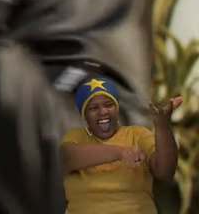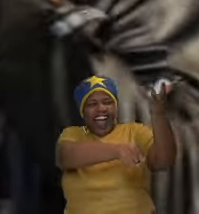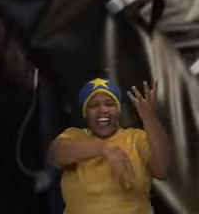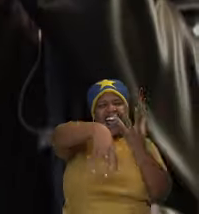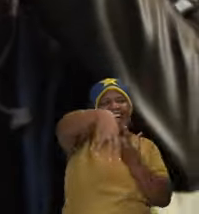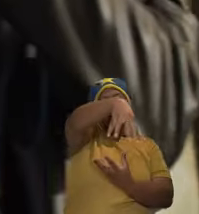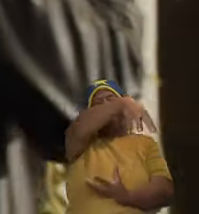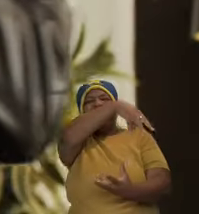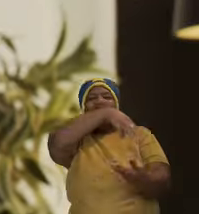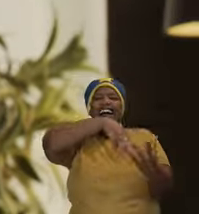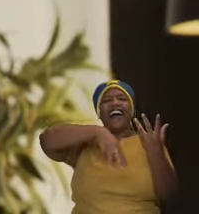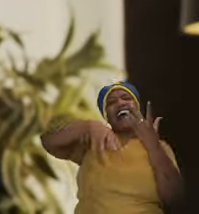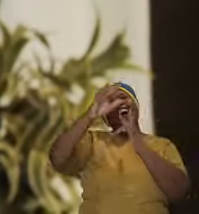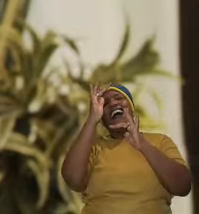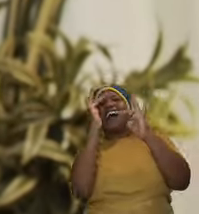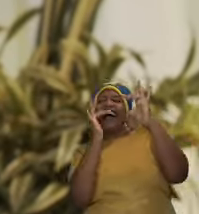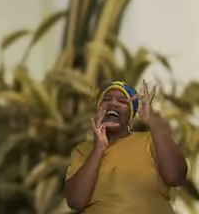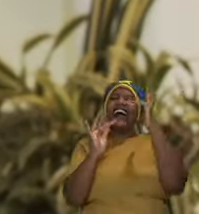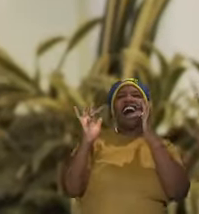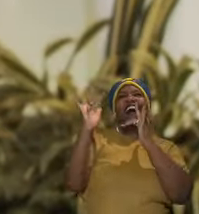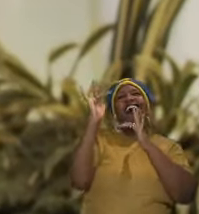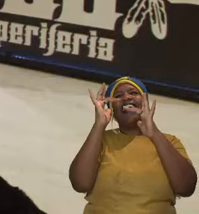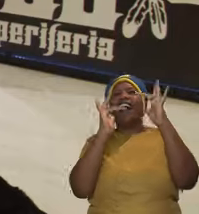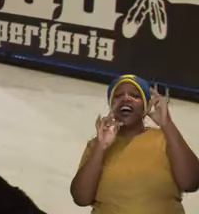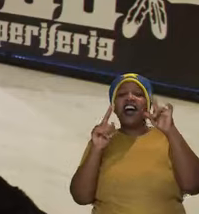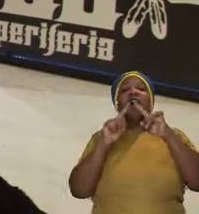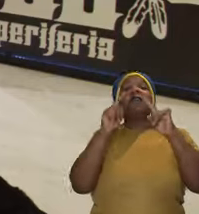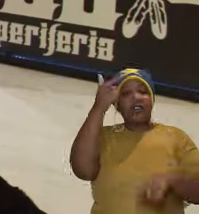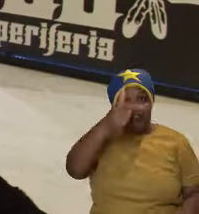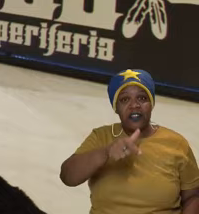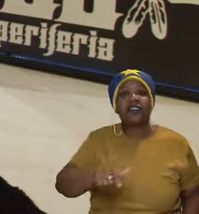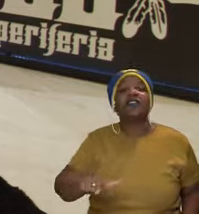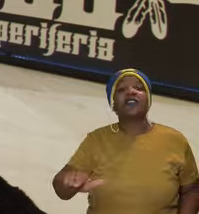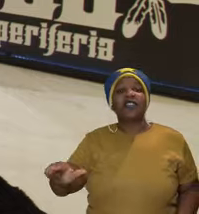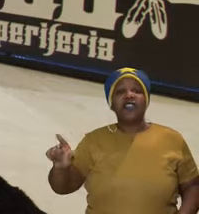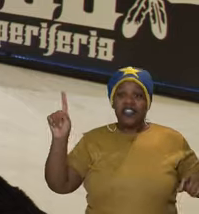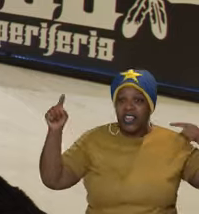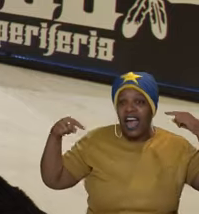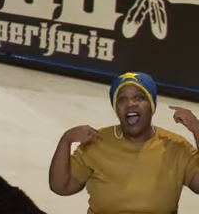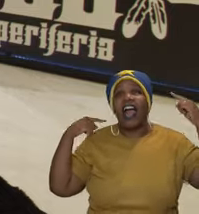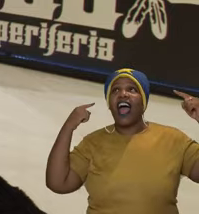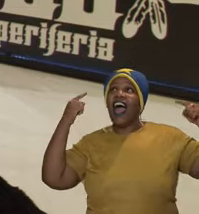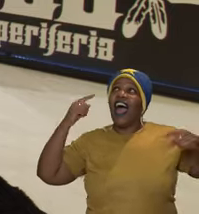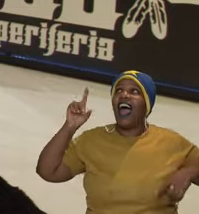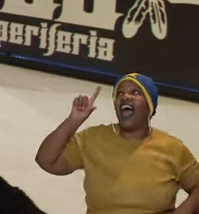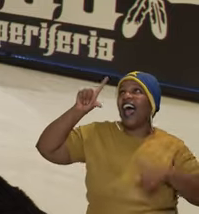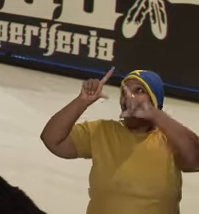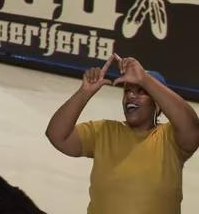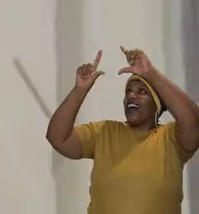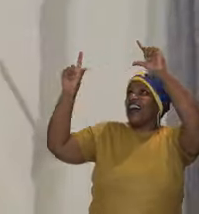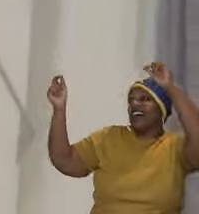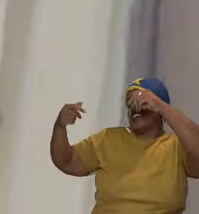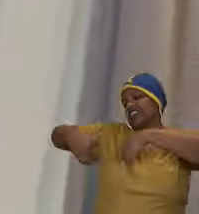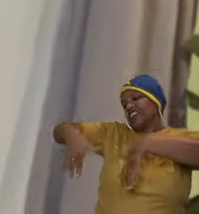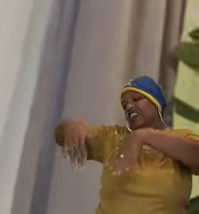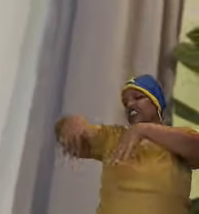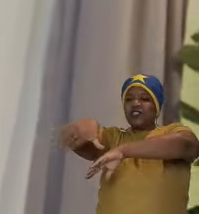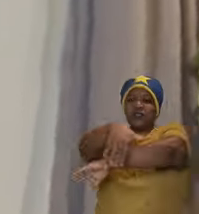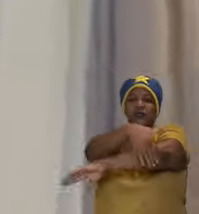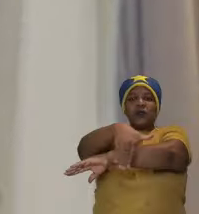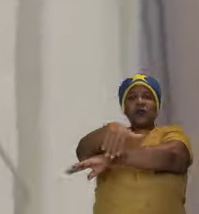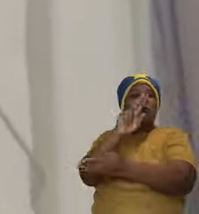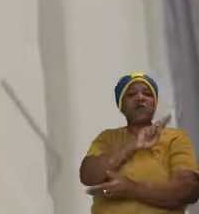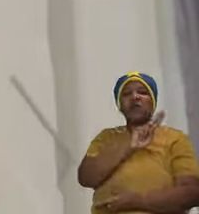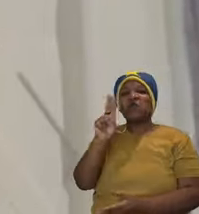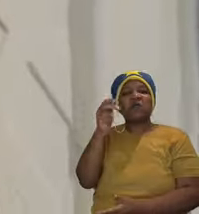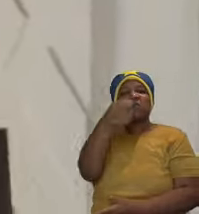envolver. Ela namora lucidez e mais uma vez tá louca na rua, tá solta na rua e sem nome,